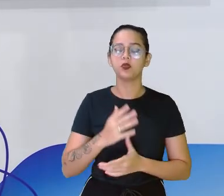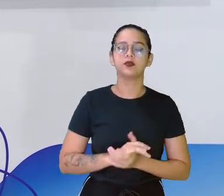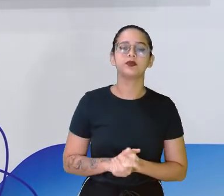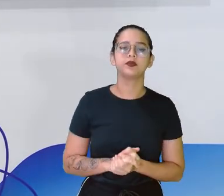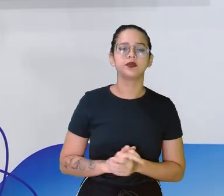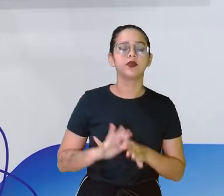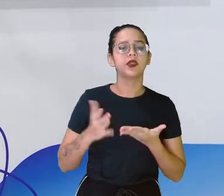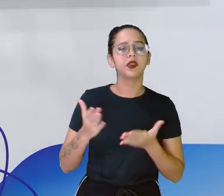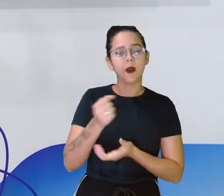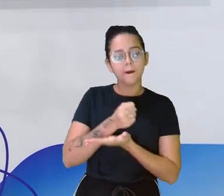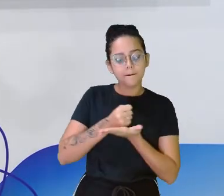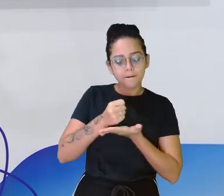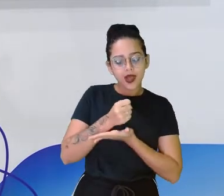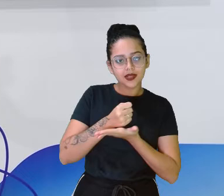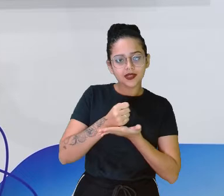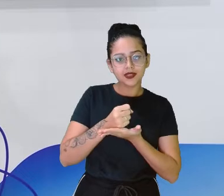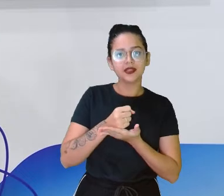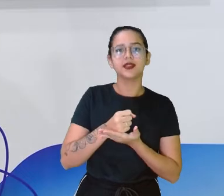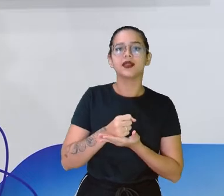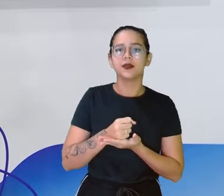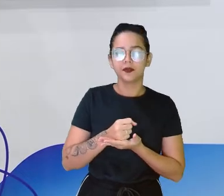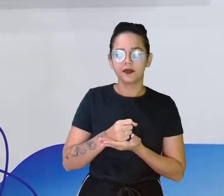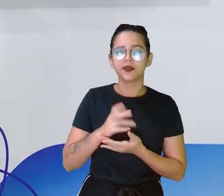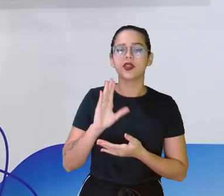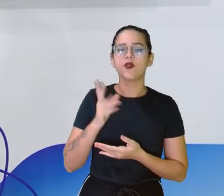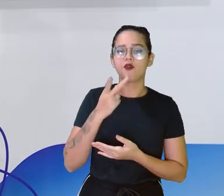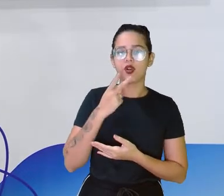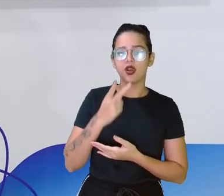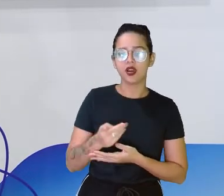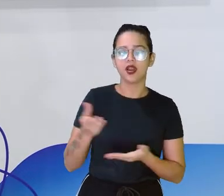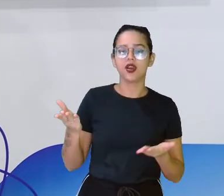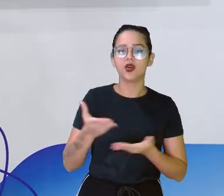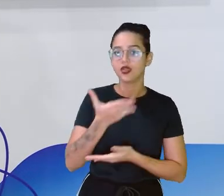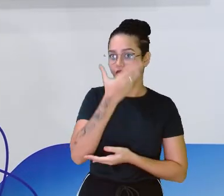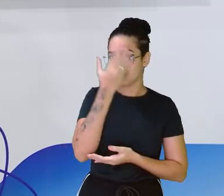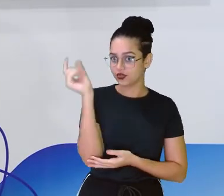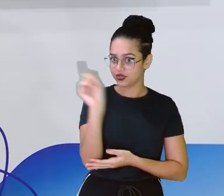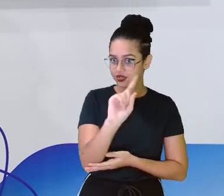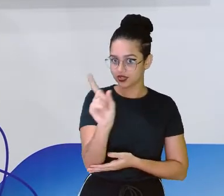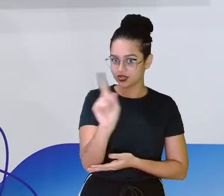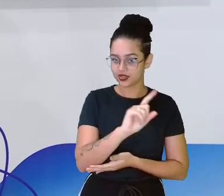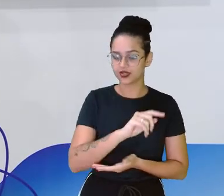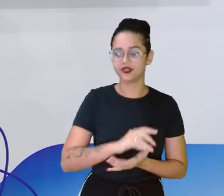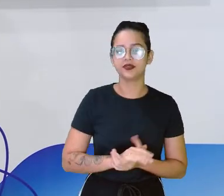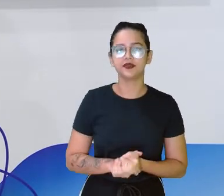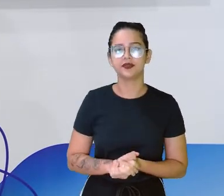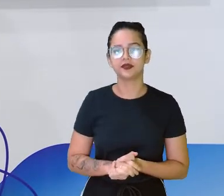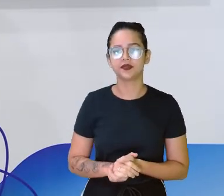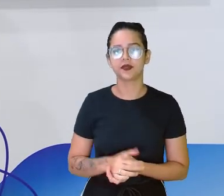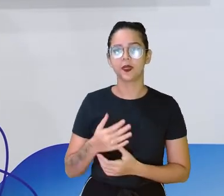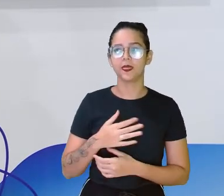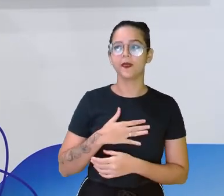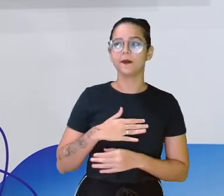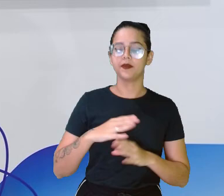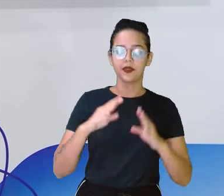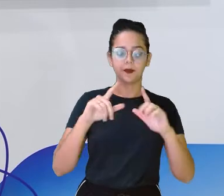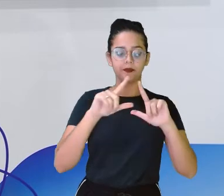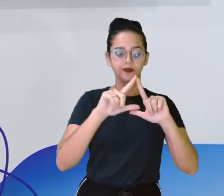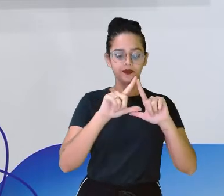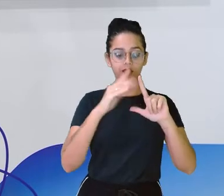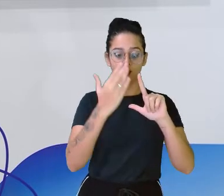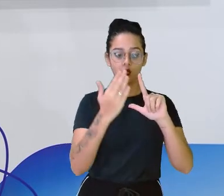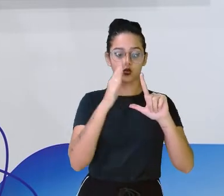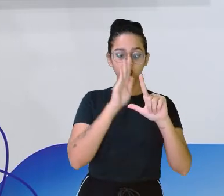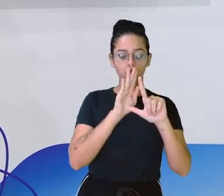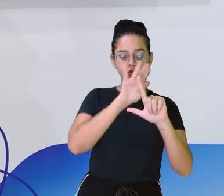da pirâmide também é uma face, foi o que eu acabei de dizer, não esquece disso. As minhas faces sempre